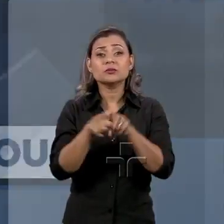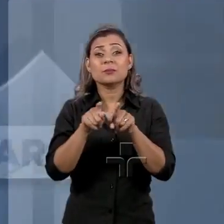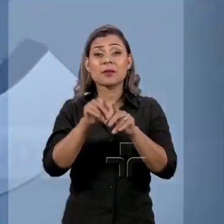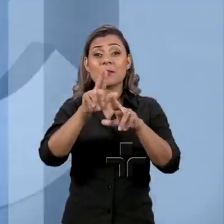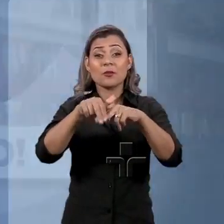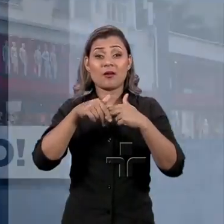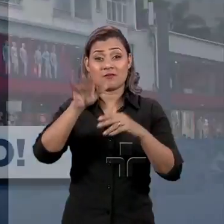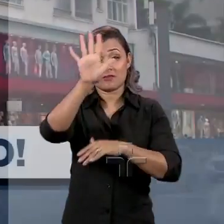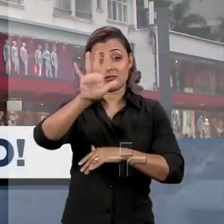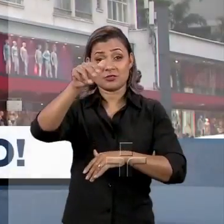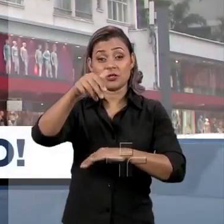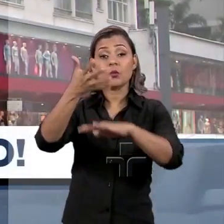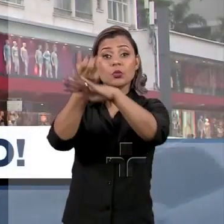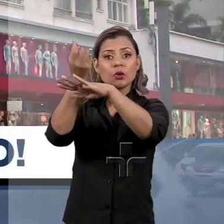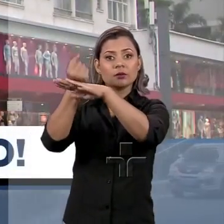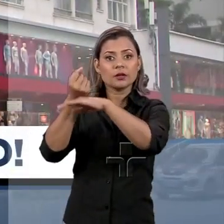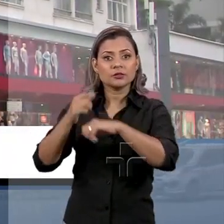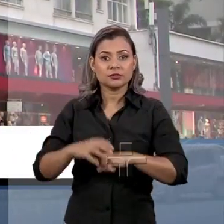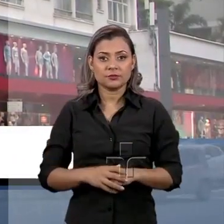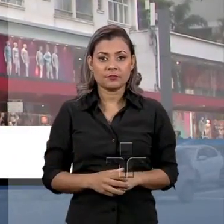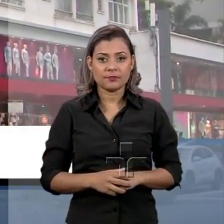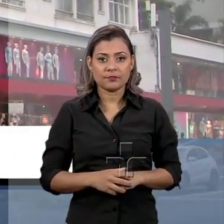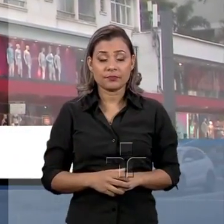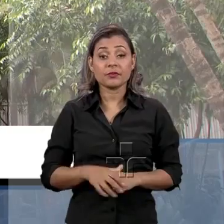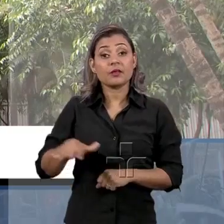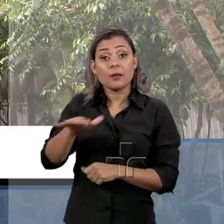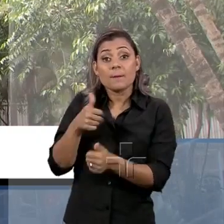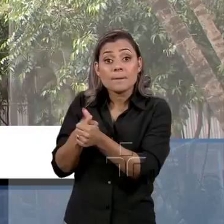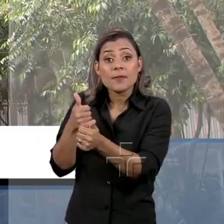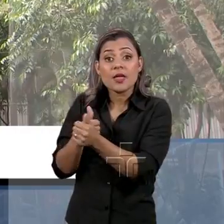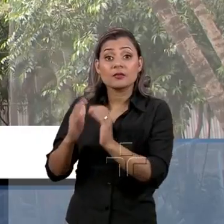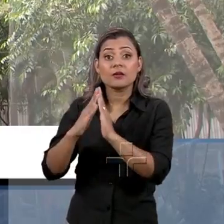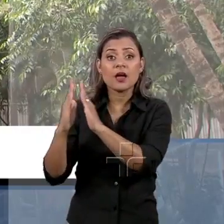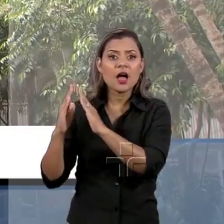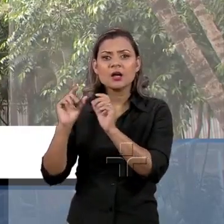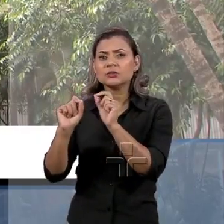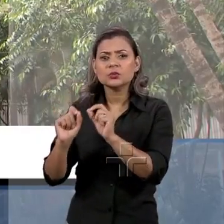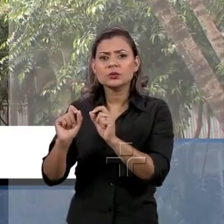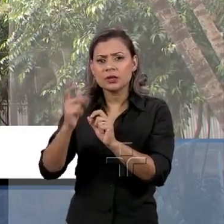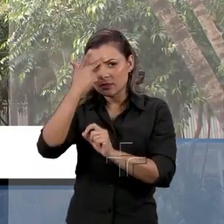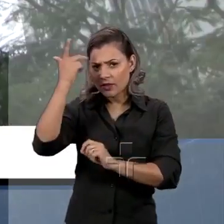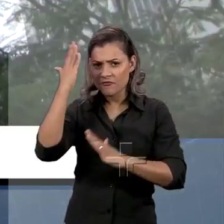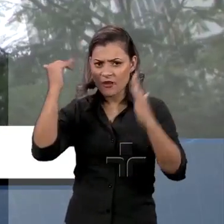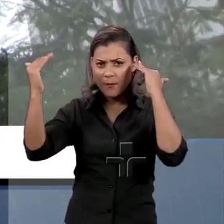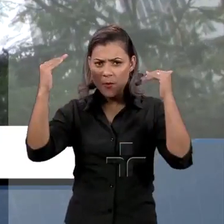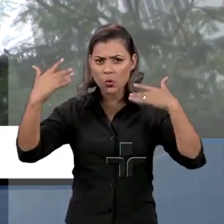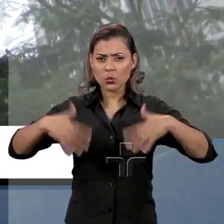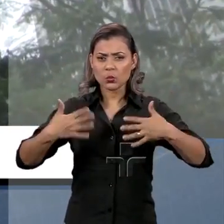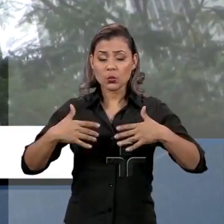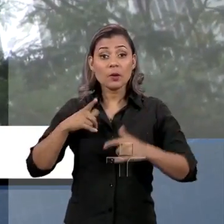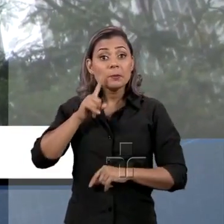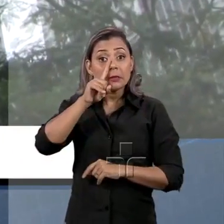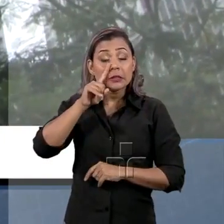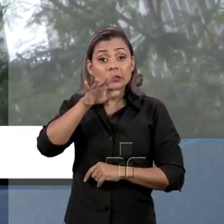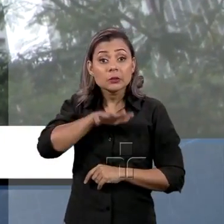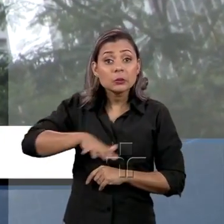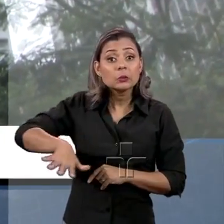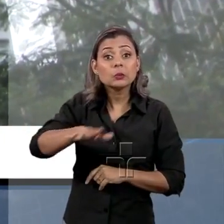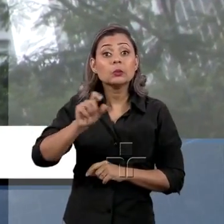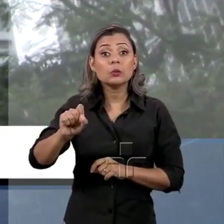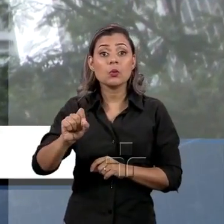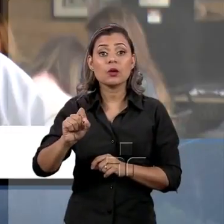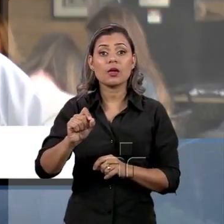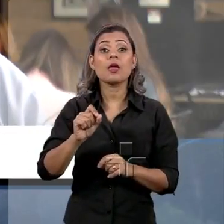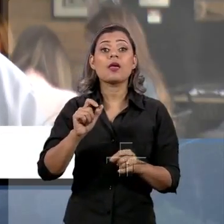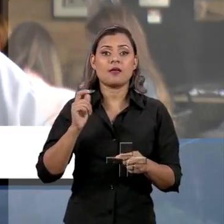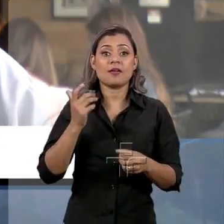Nordeste. Zelar pelo local onde mora leva anônimos e famosos a se arriscarem na função de